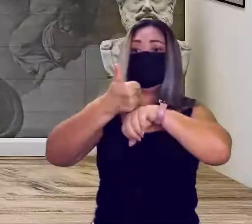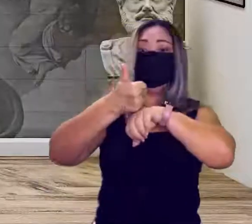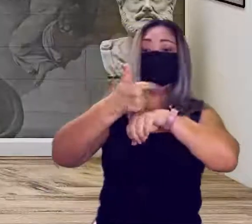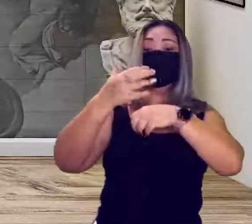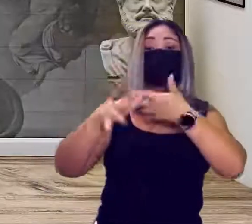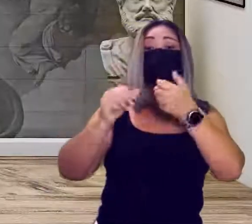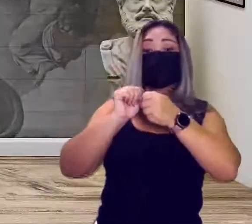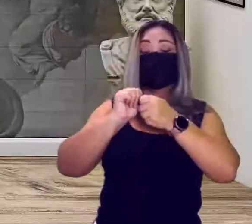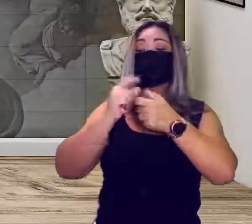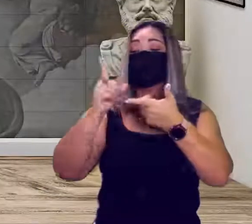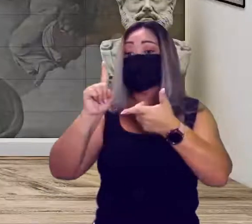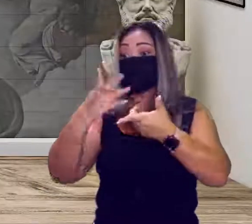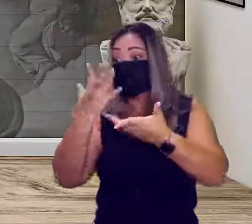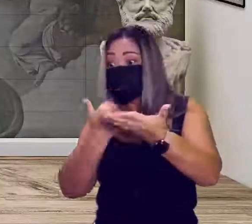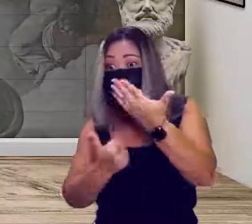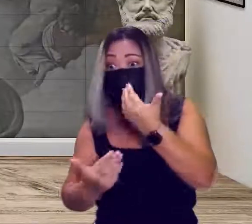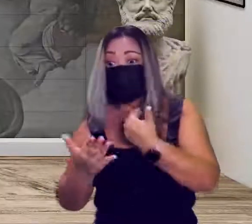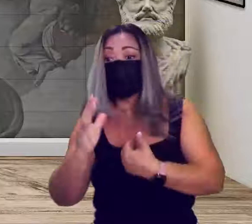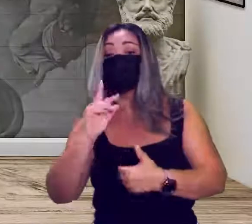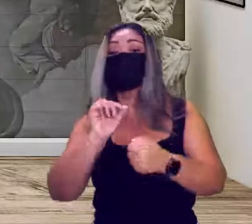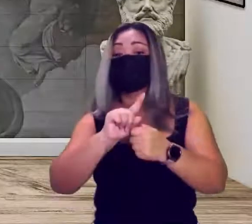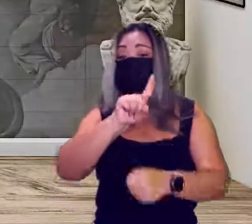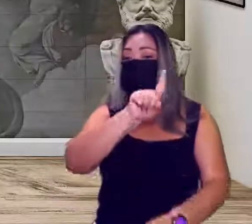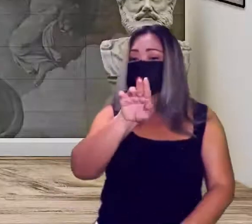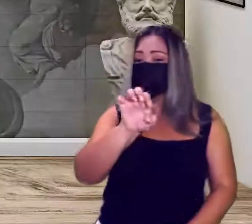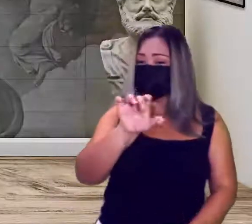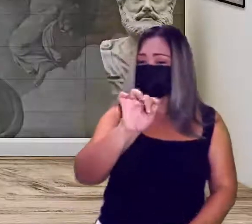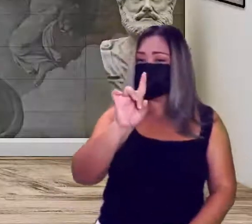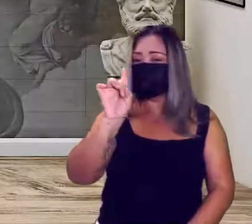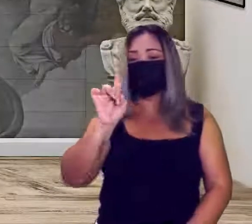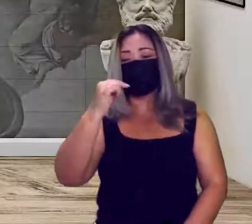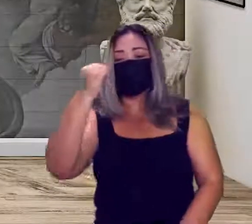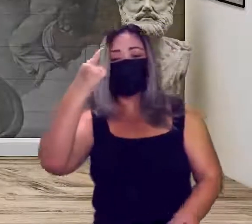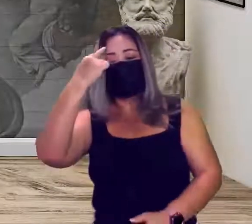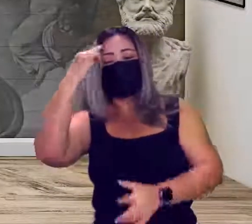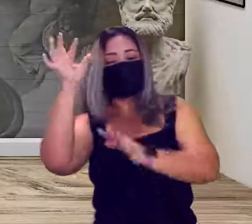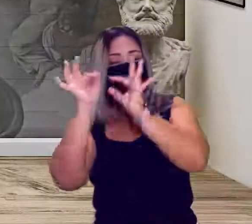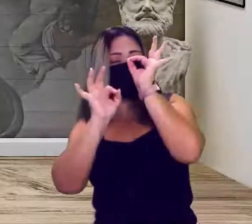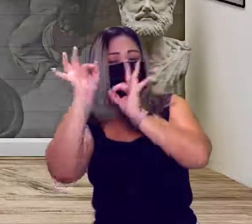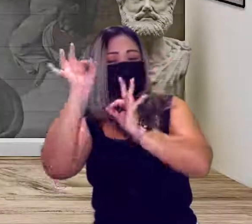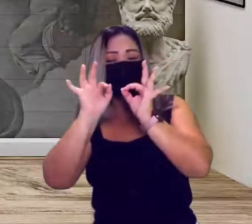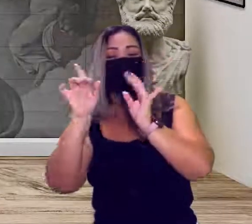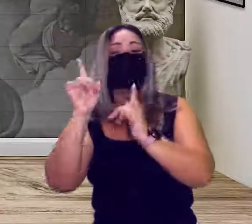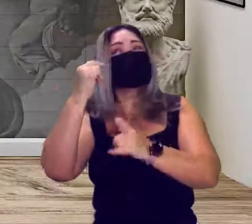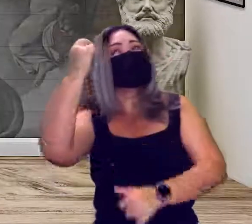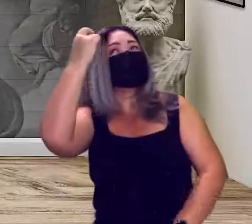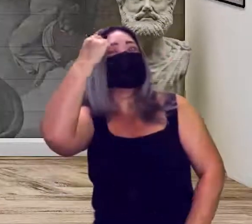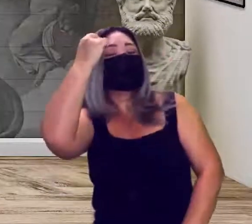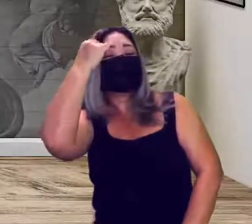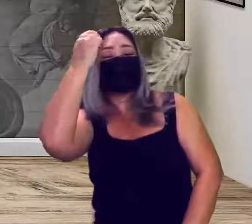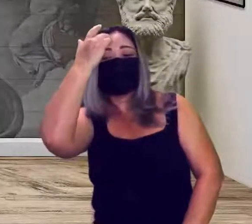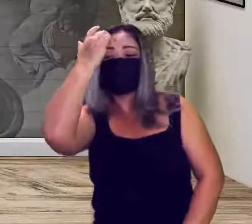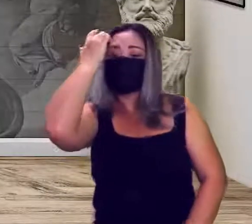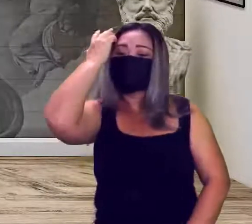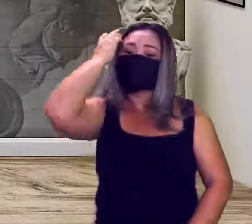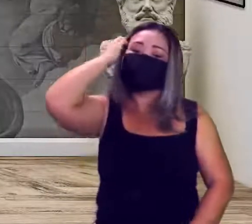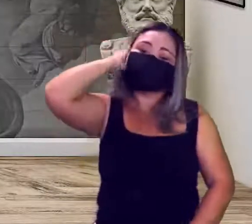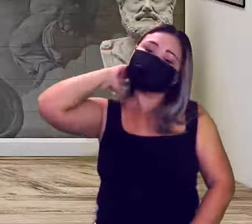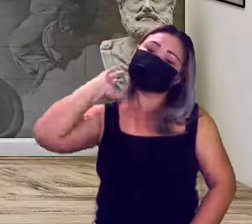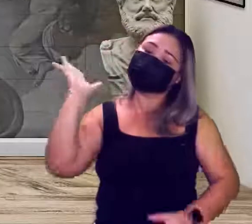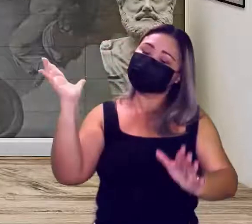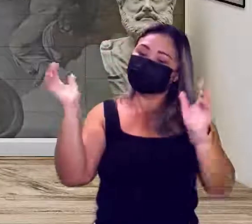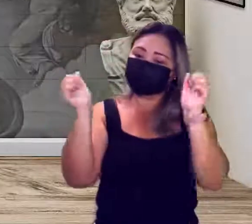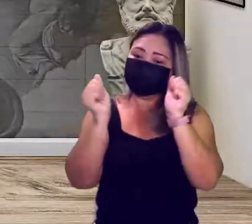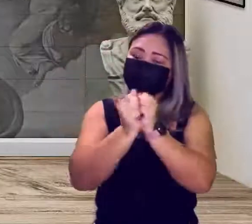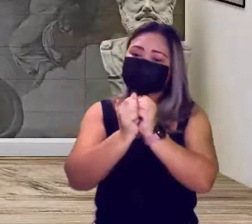Aí ele devorava os filhos. Zeus articulou uma ideia, segundo alguns escritos, diz que se juntou